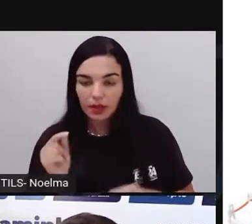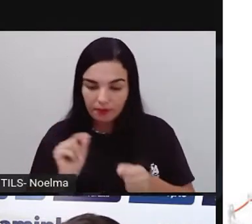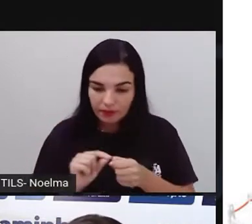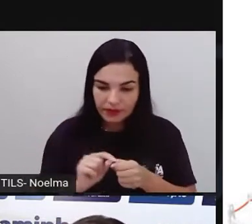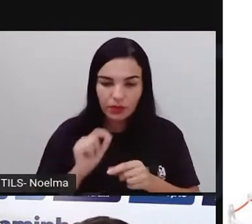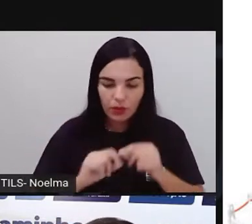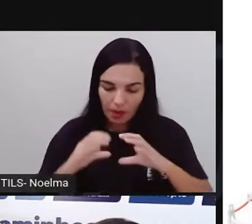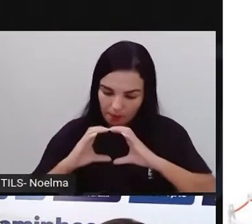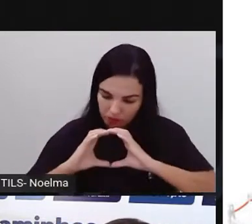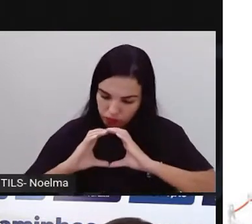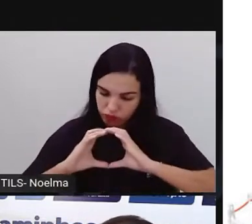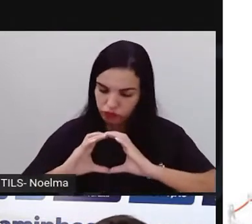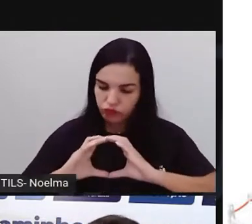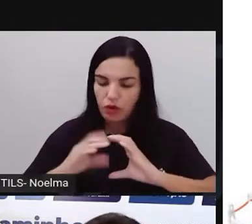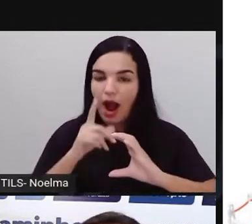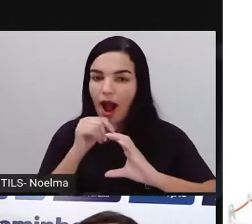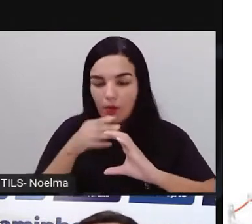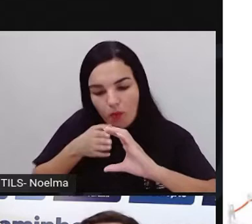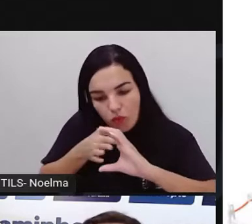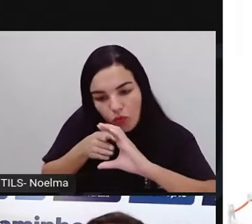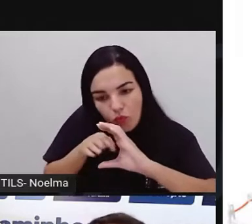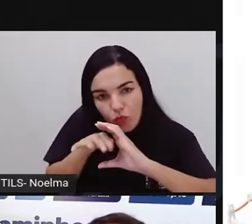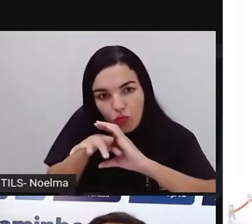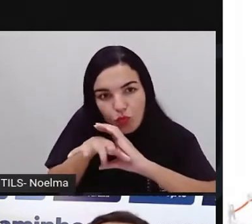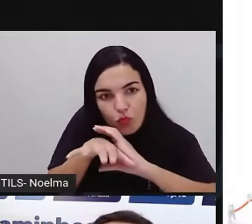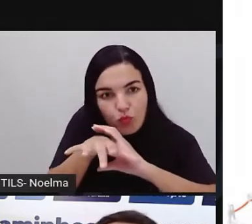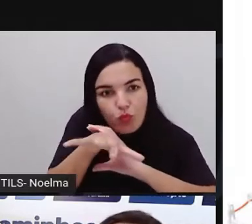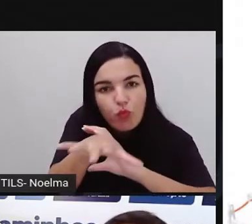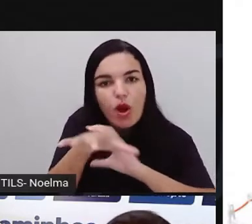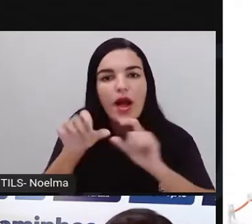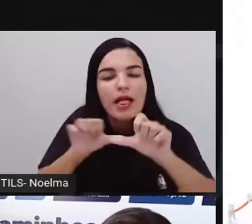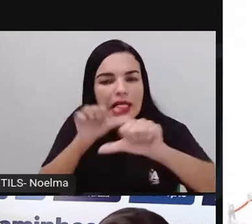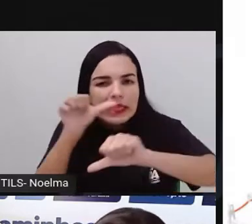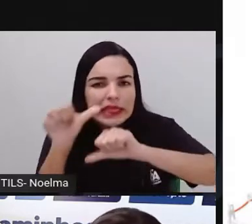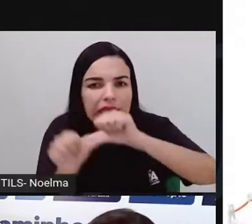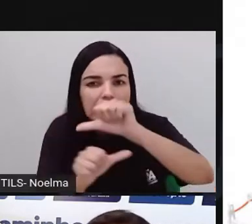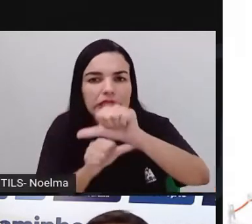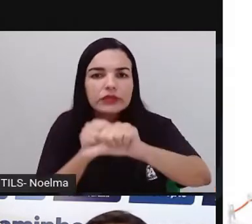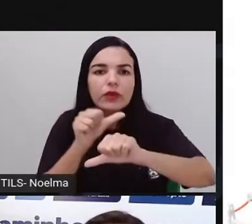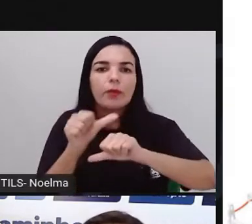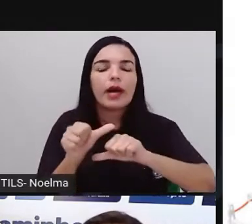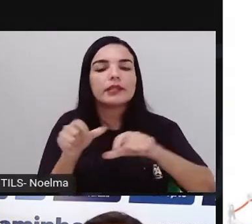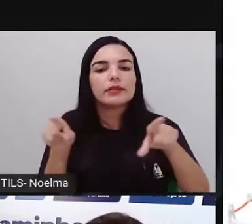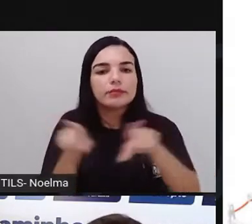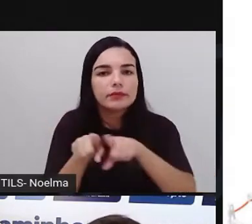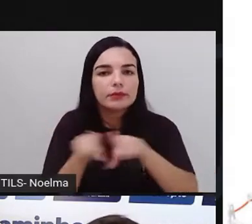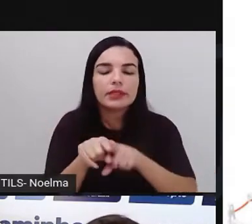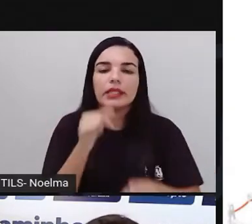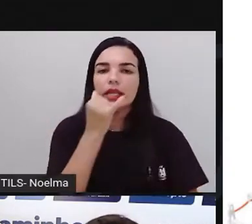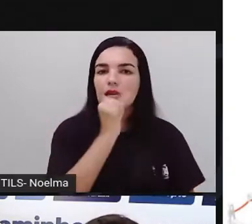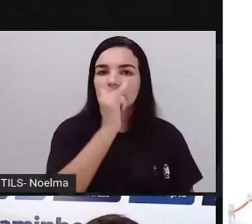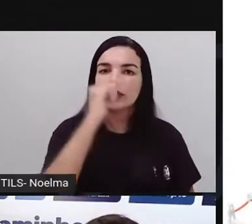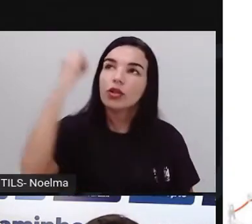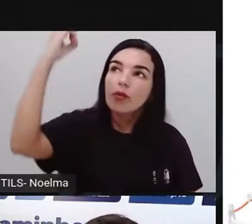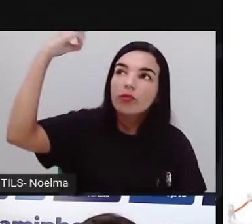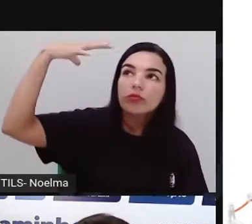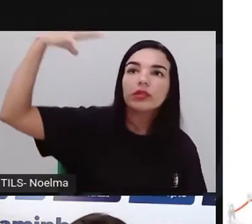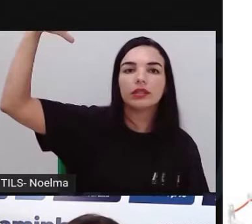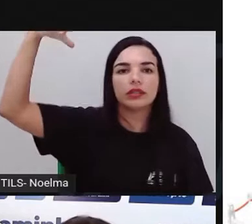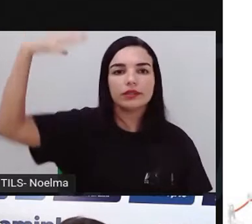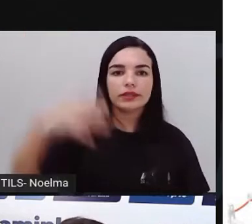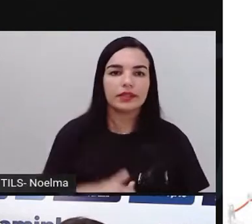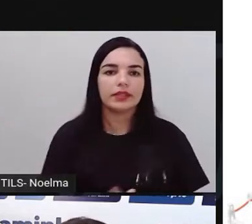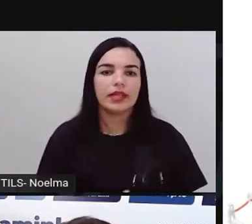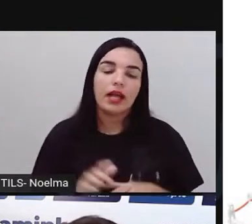pela passagem da água, é transformada, é convertida em energia elétrica. E